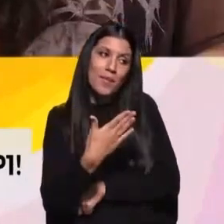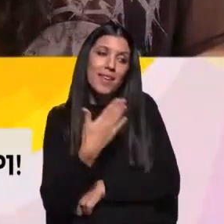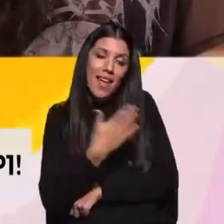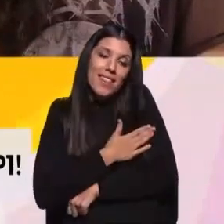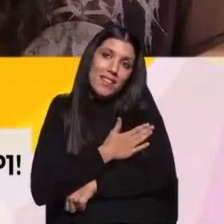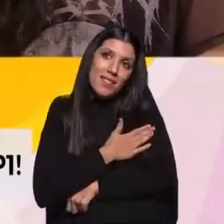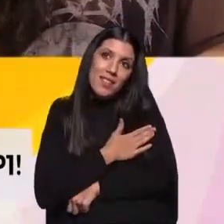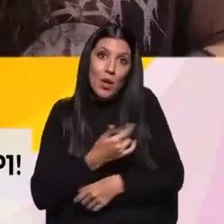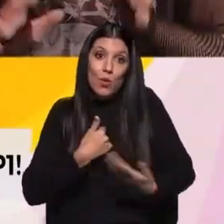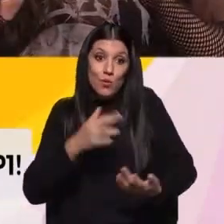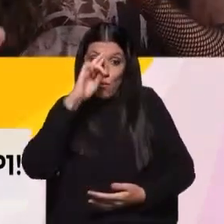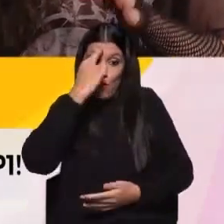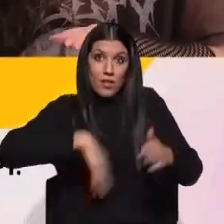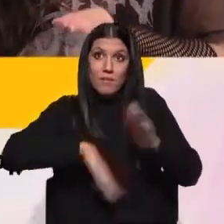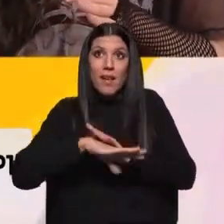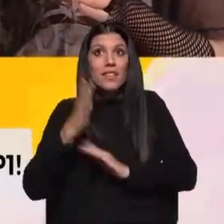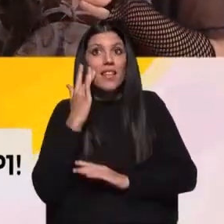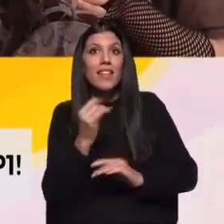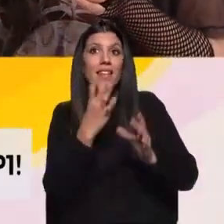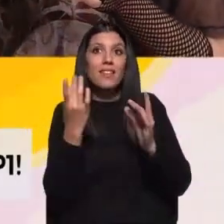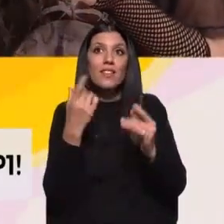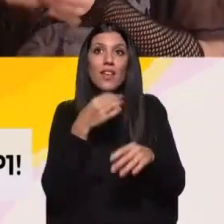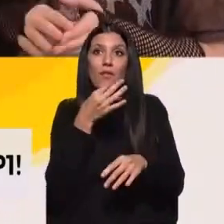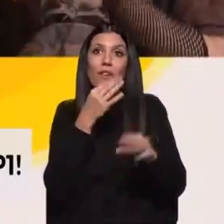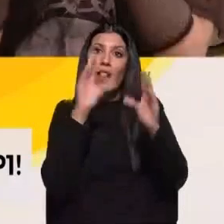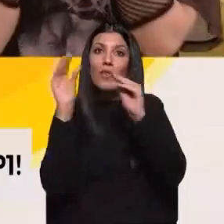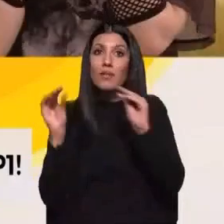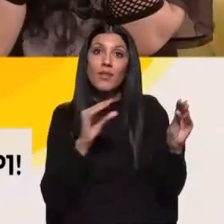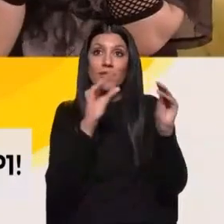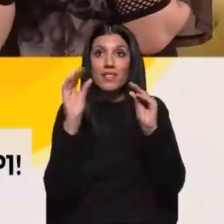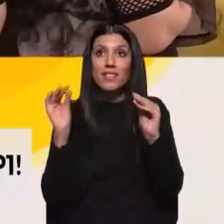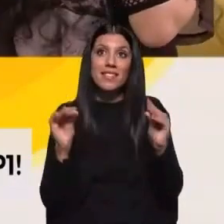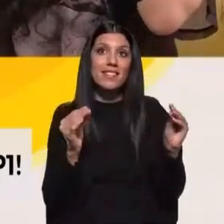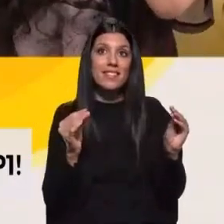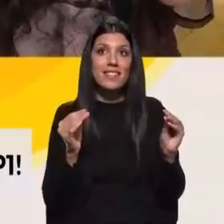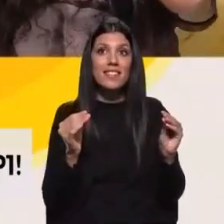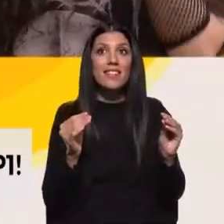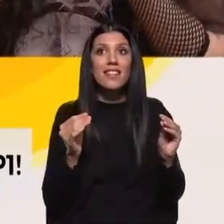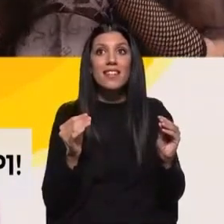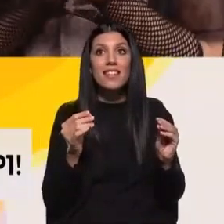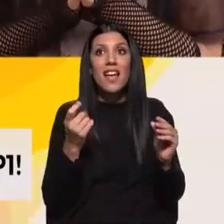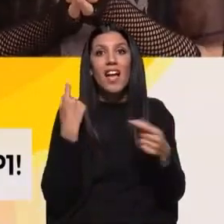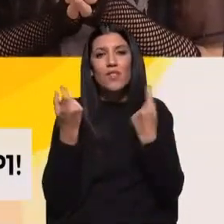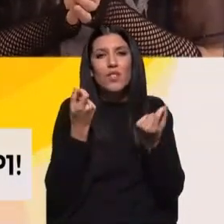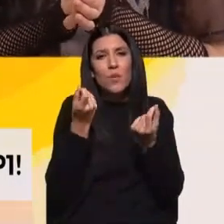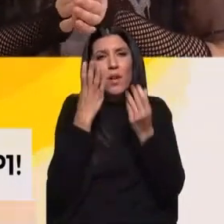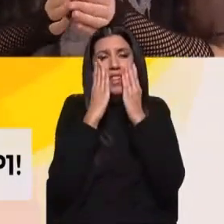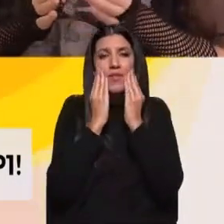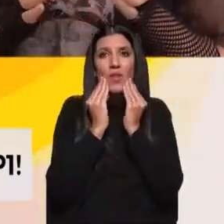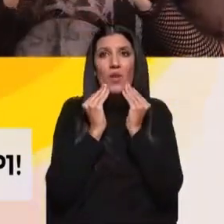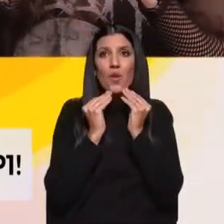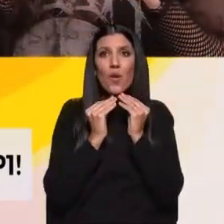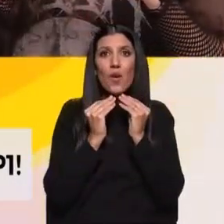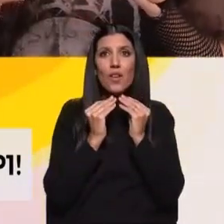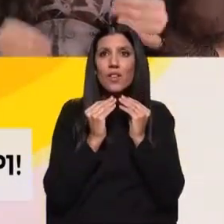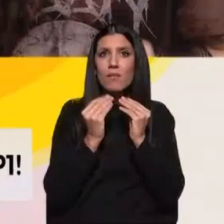Eu faço o meu melhor e tento ser engraçada. Eu falo com as mãozinhas e essas coisas. Como é um assim? É um bocadinho embaraçoso, mas quando...